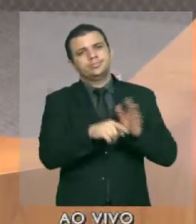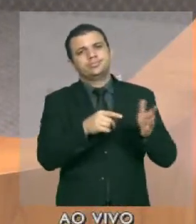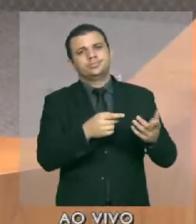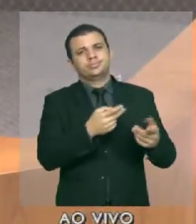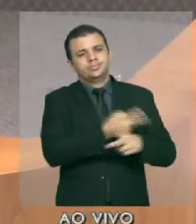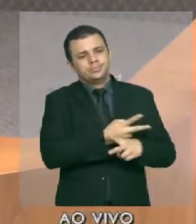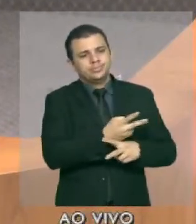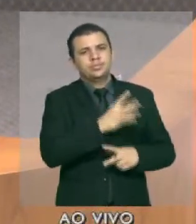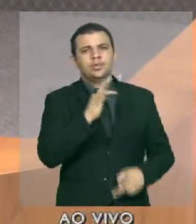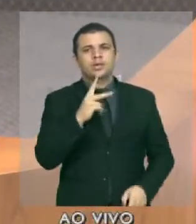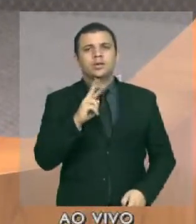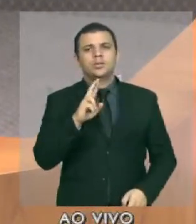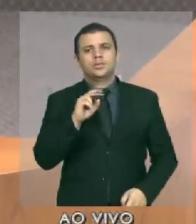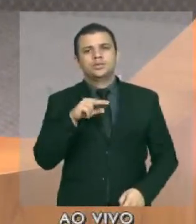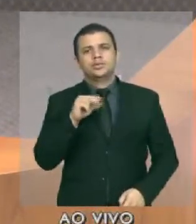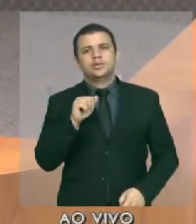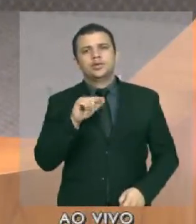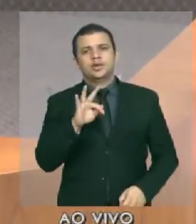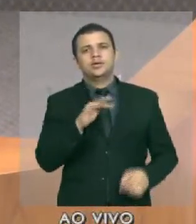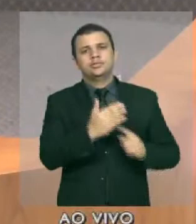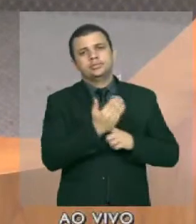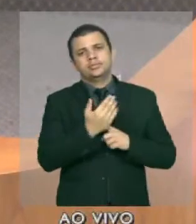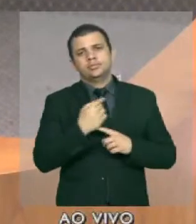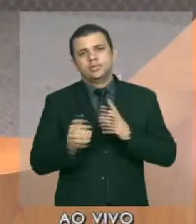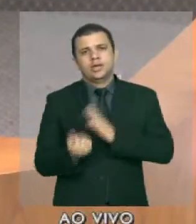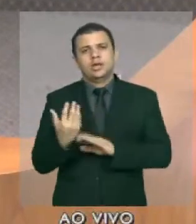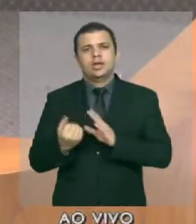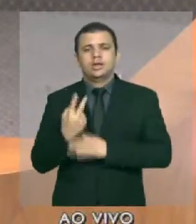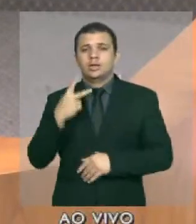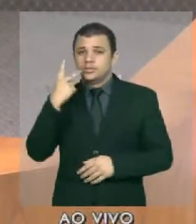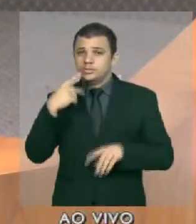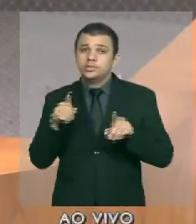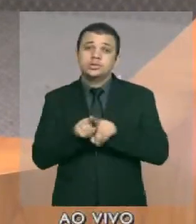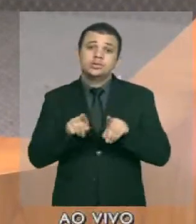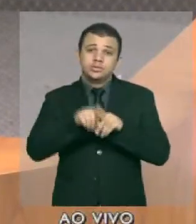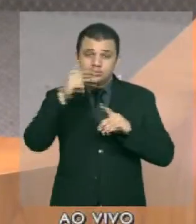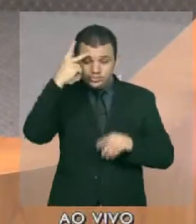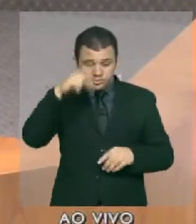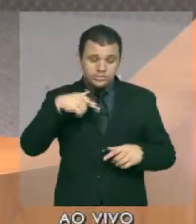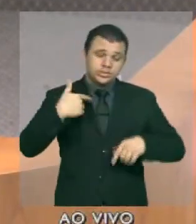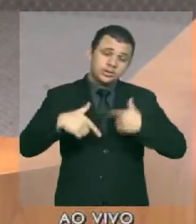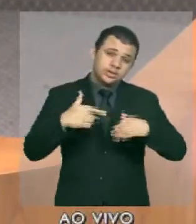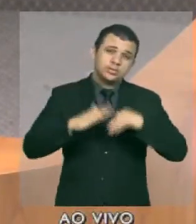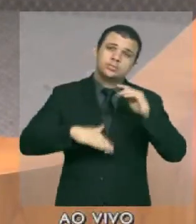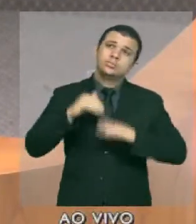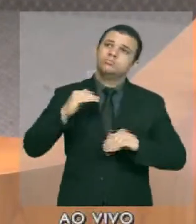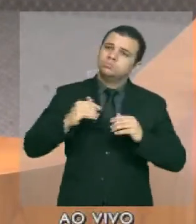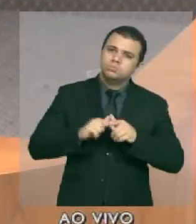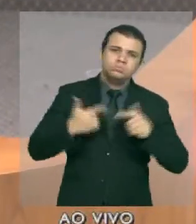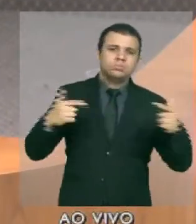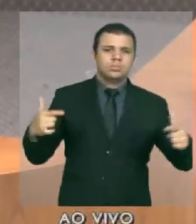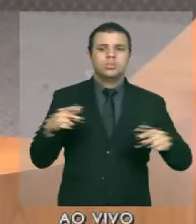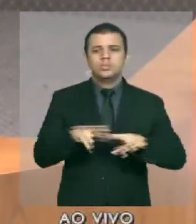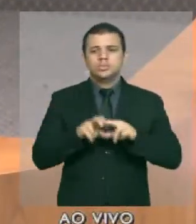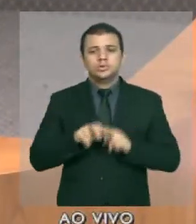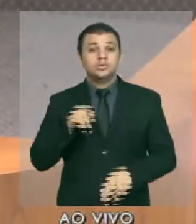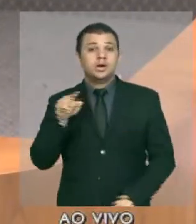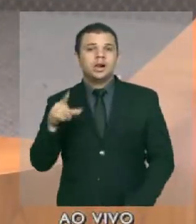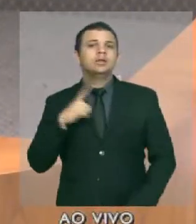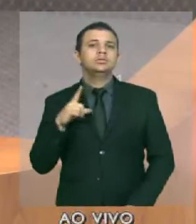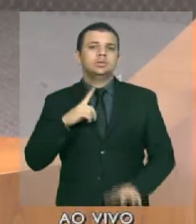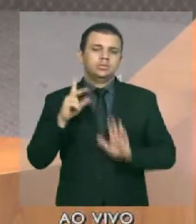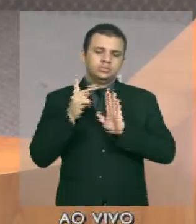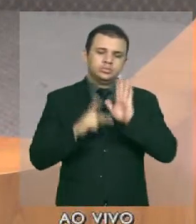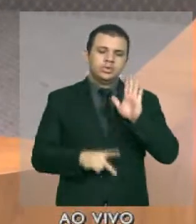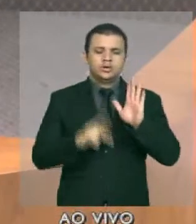implementar essas políticas como também para os grandes Empreendimentos porque lá inclusive já tem projetos